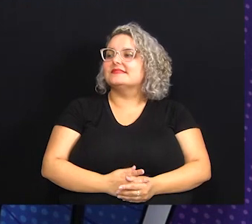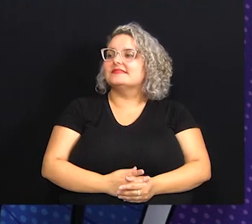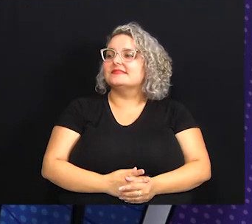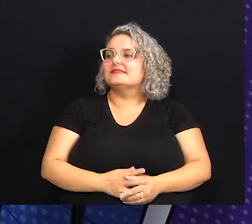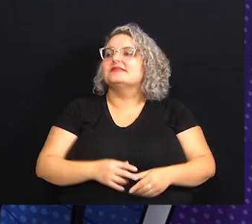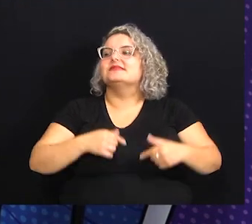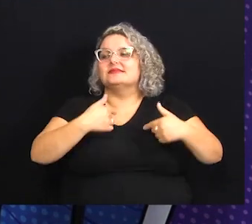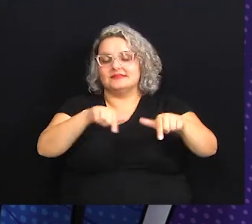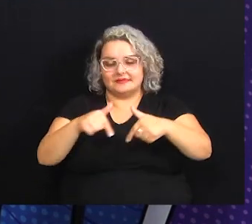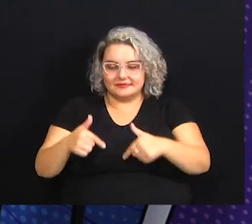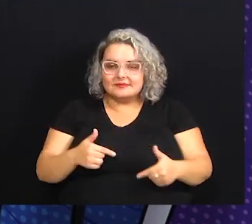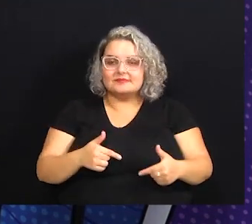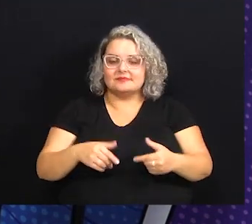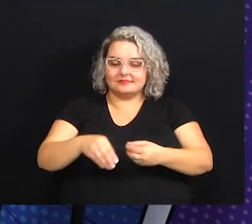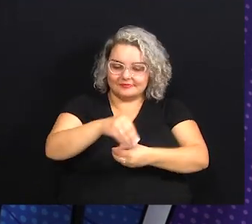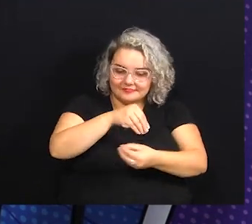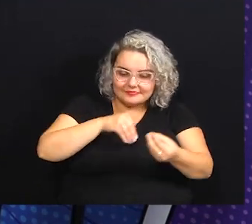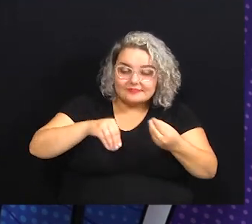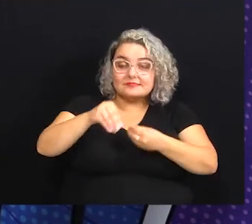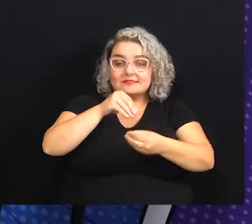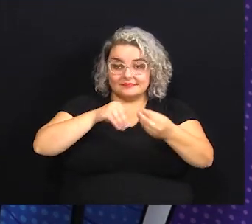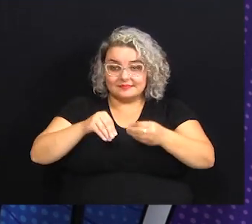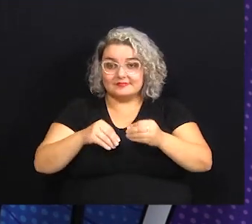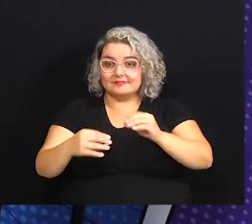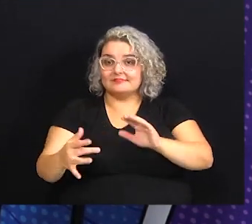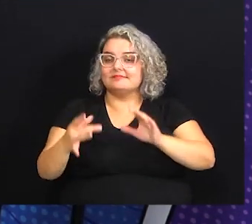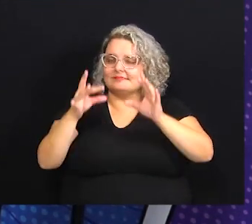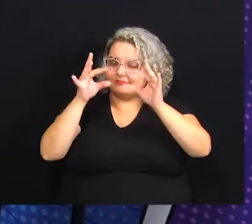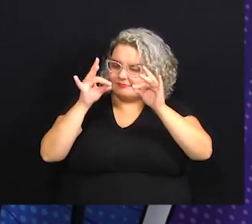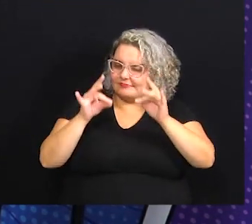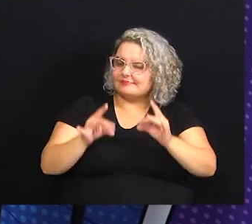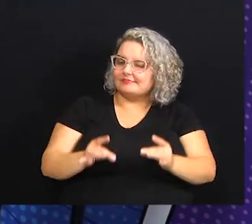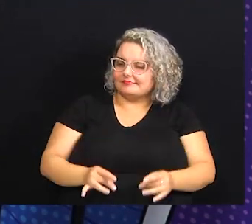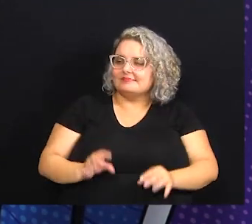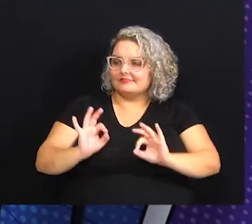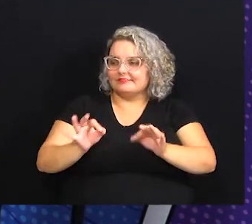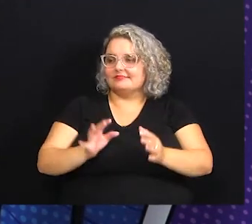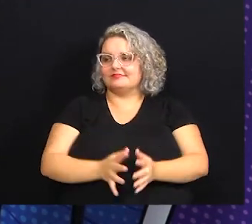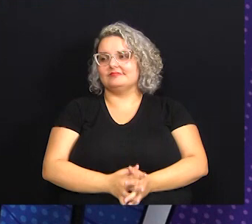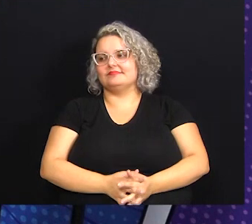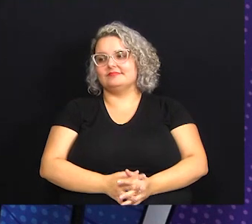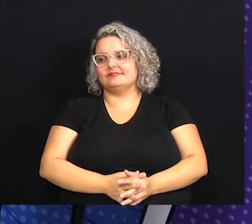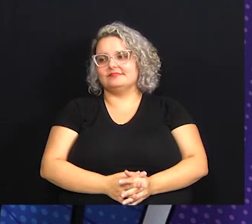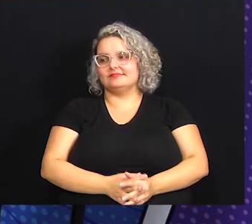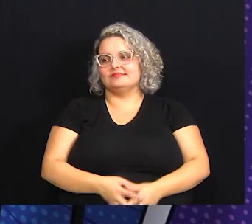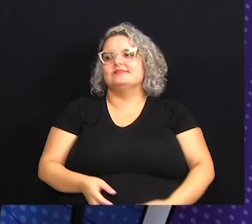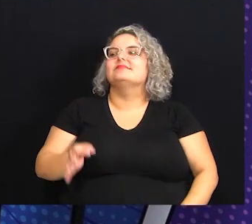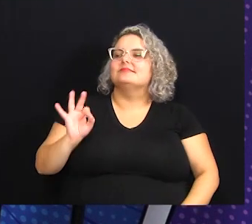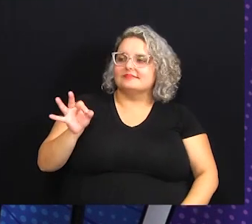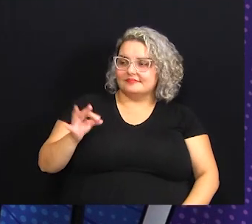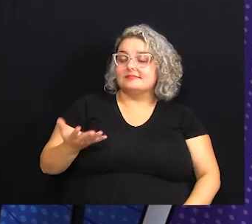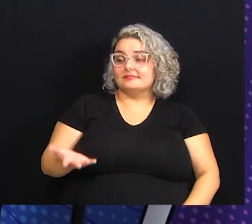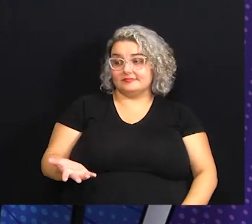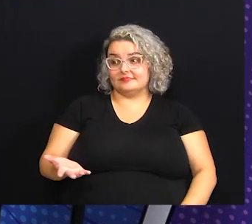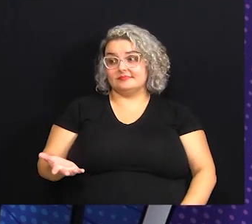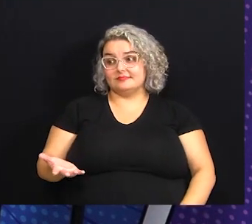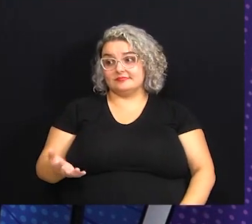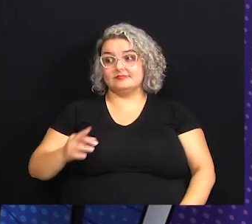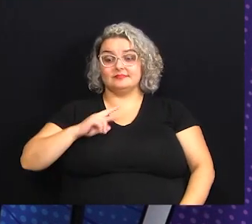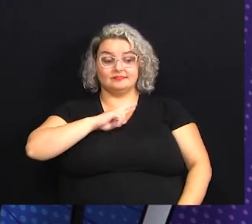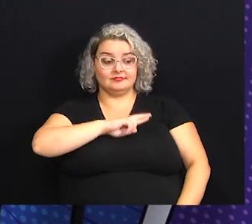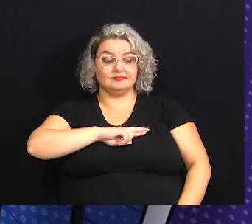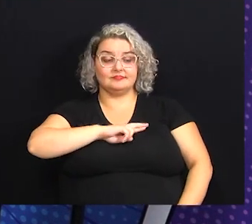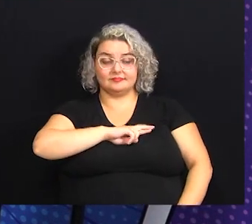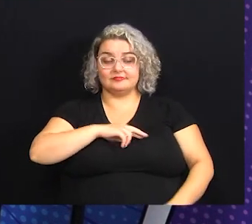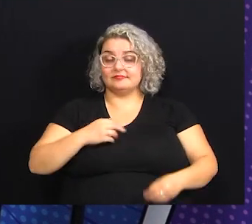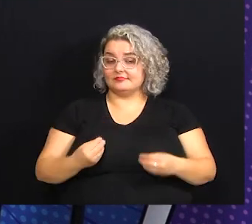para trabalhar, tem que misturar vários ingredientes, né, para dar certo. Com certeza. E esse lado do romance